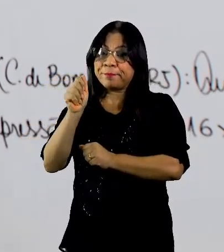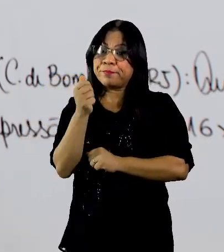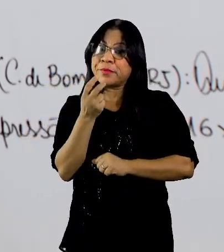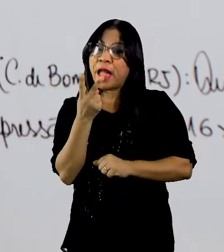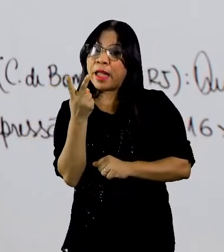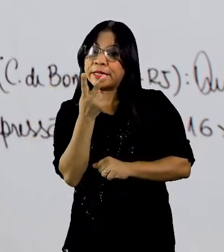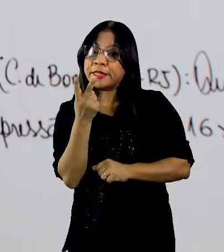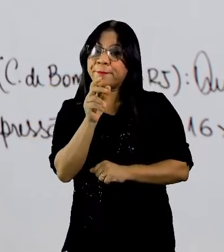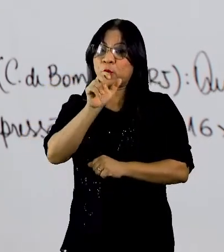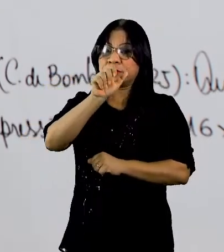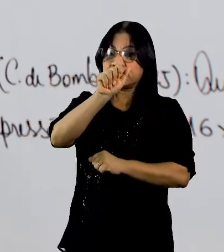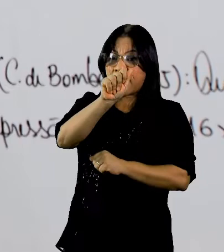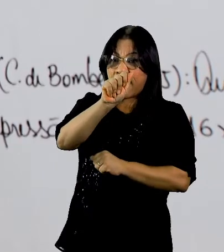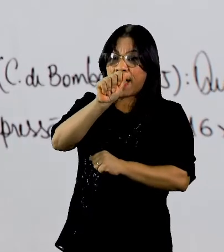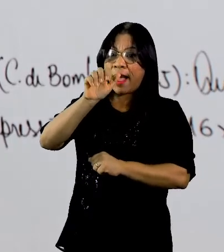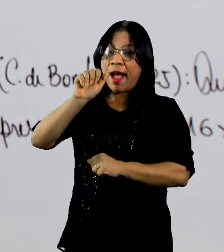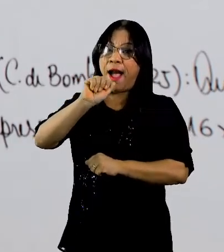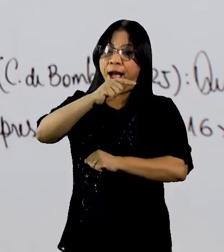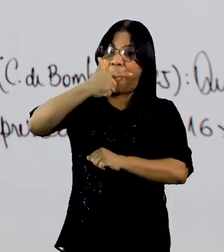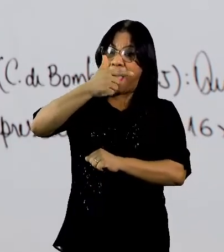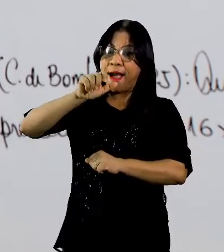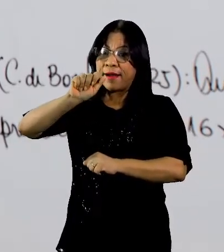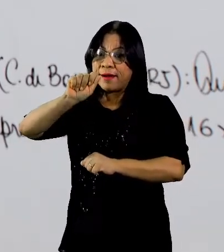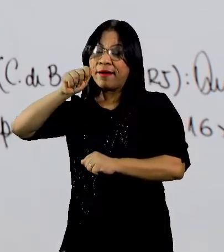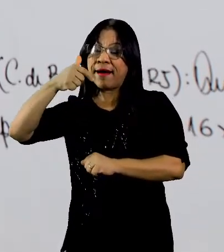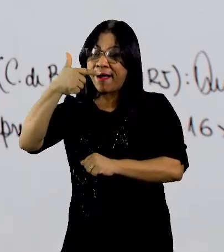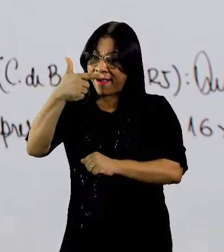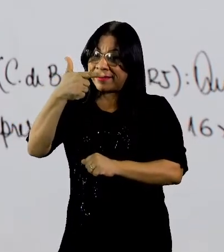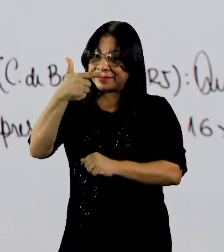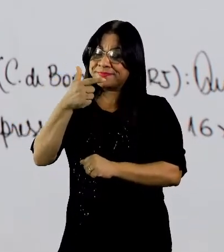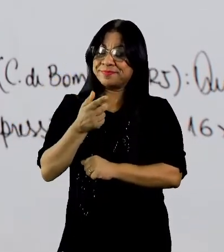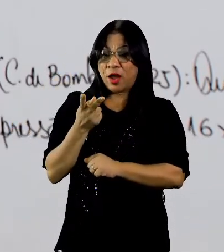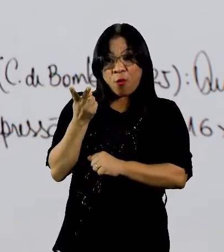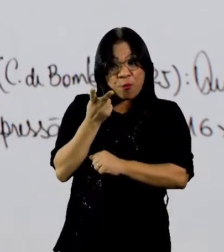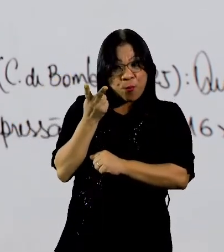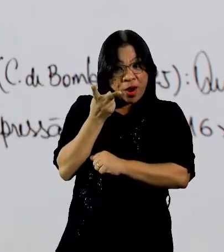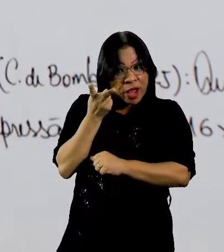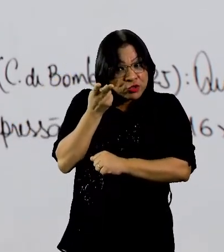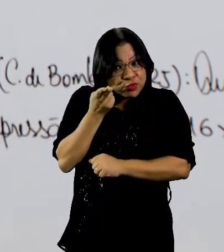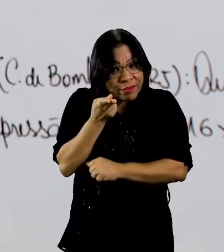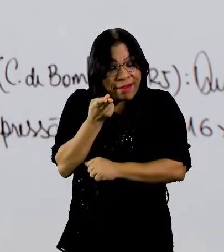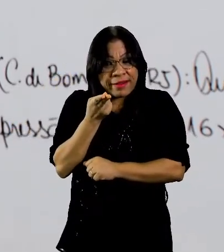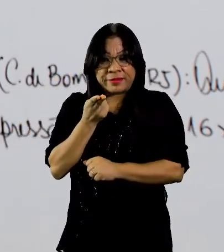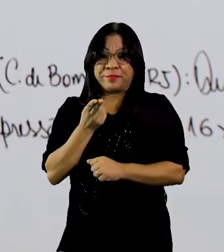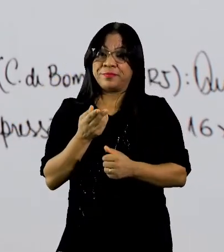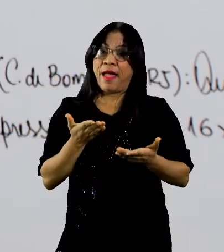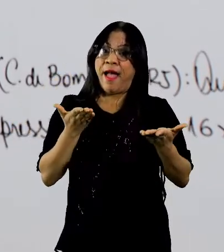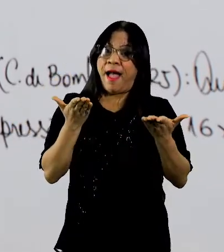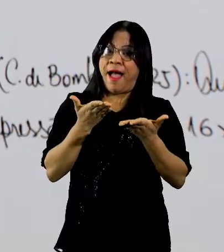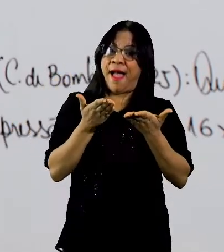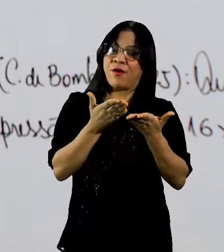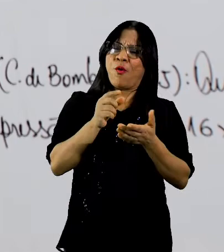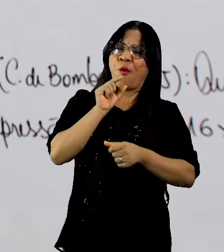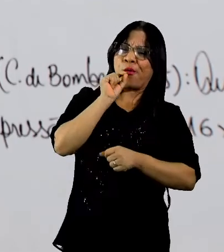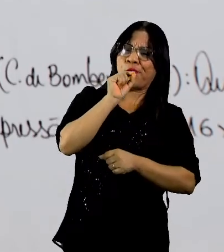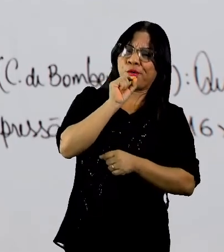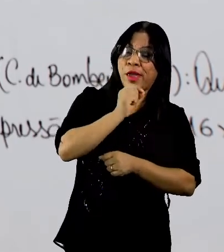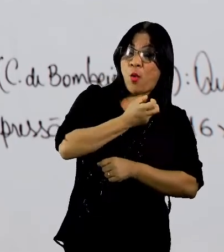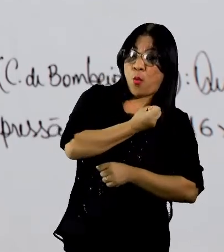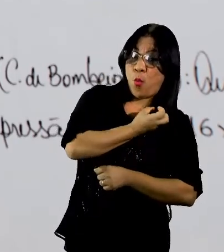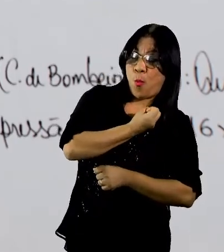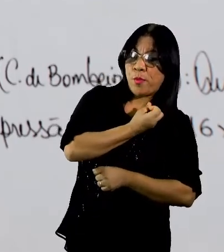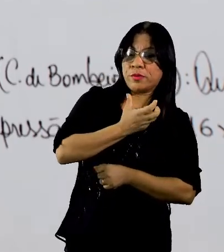ao quadrado. Esses dois termos. E agora eu vou trabalhar com os coeficientes. Olha só, eu